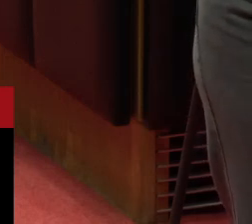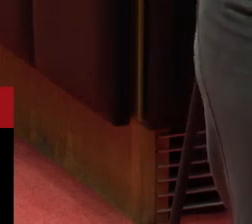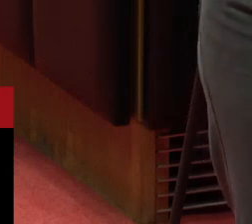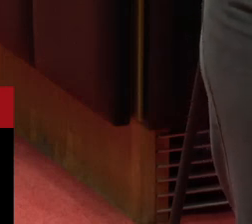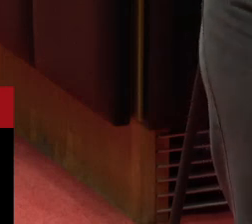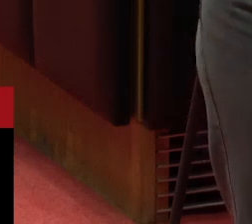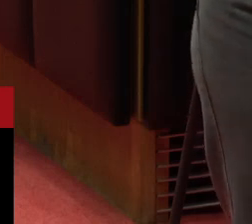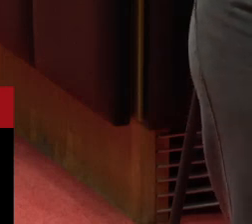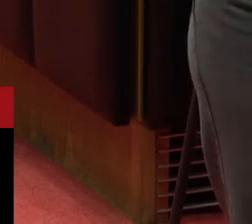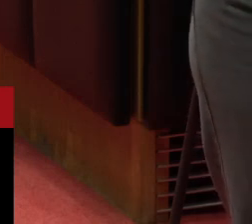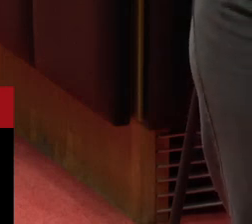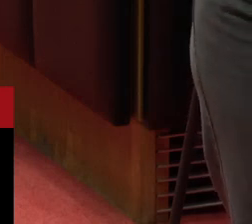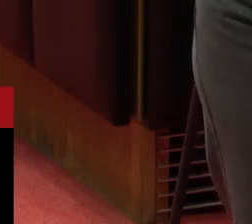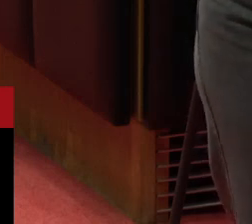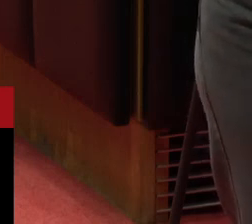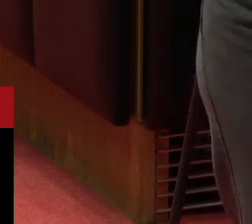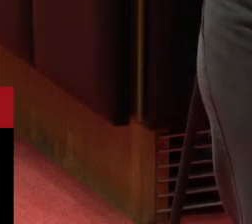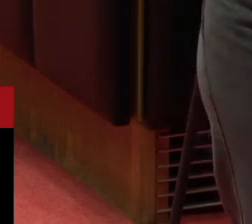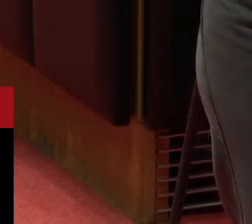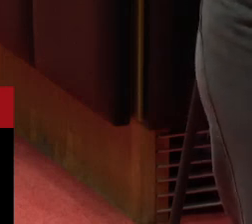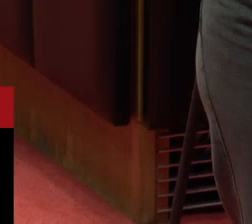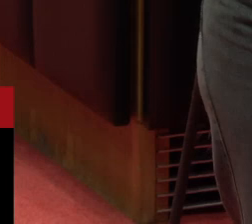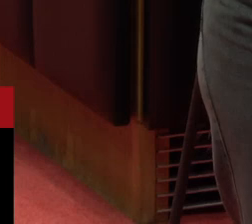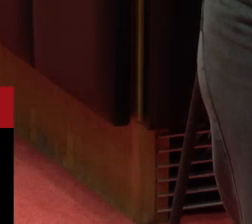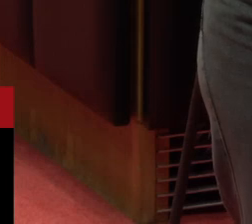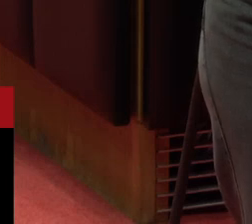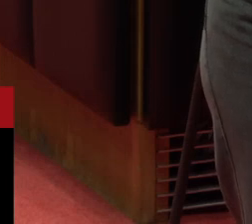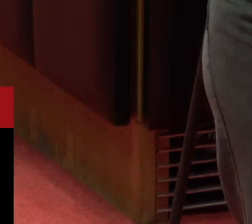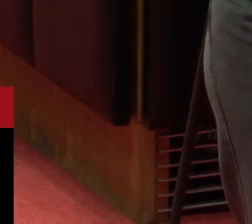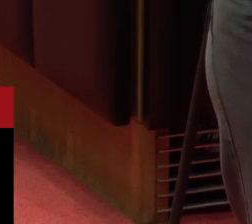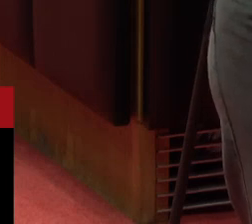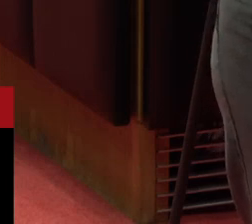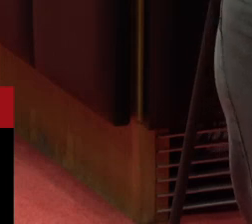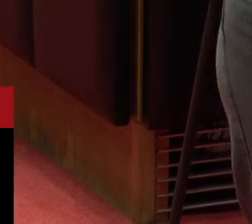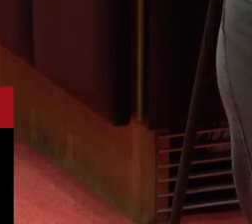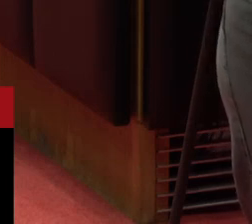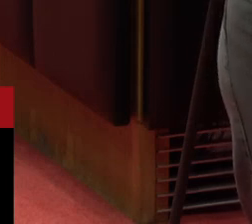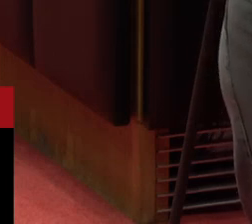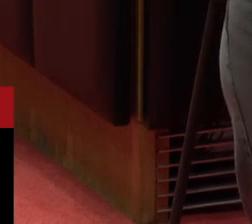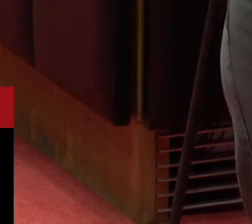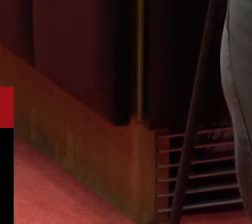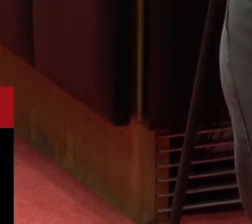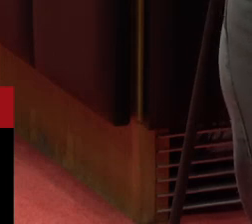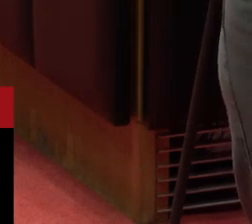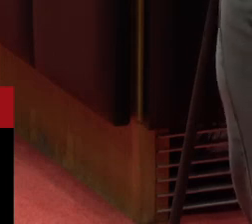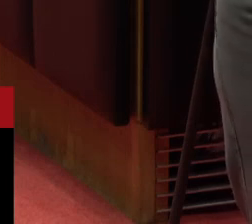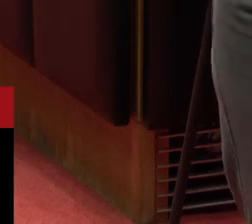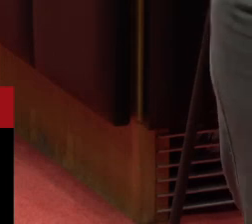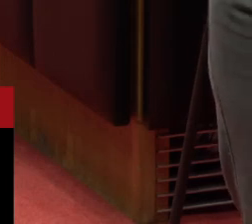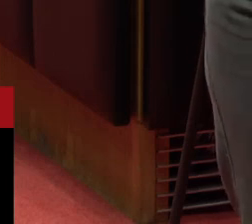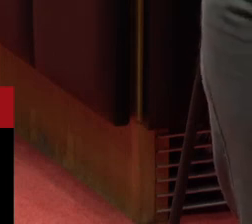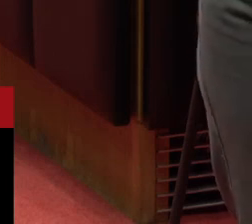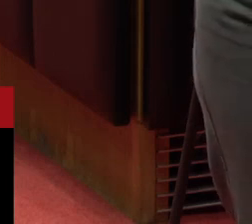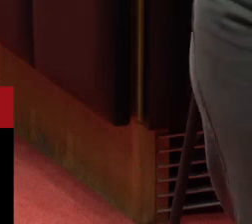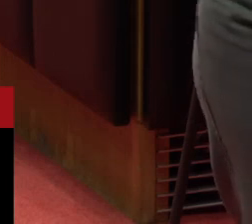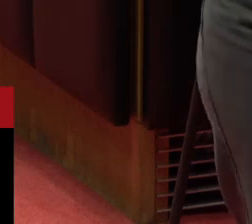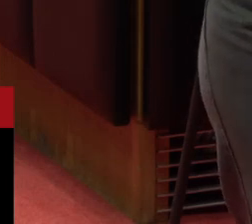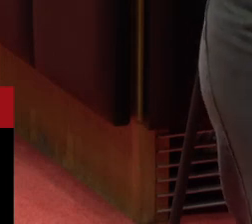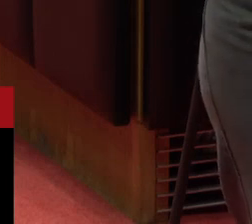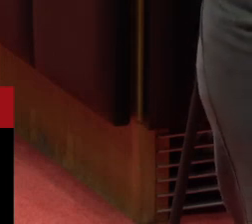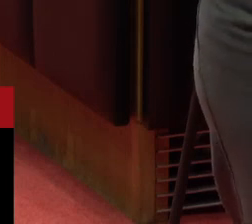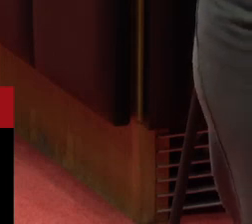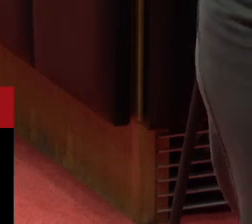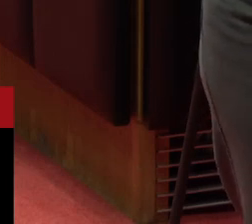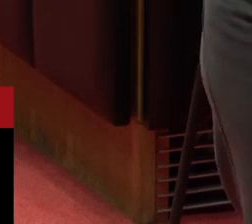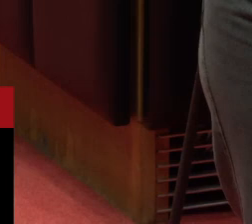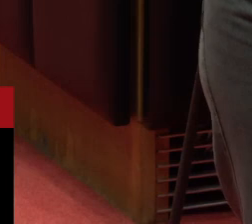maior taxa de evasão entretanto Depois dessa lei aprovada logo em 2010 e